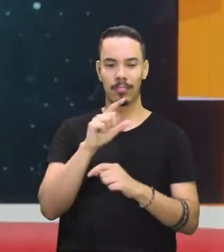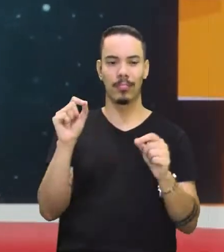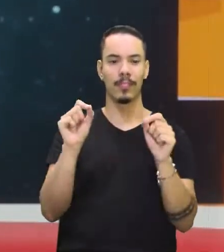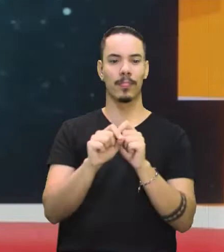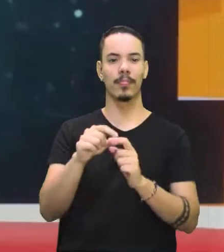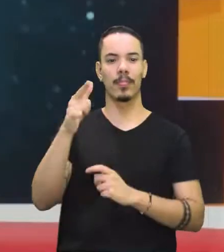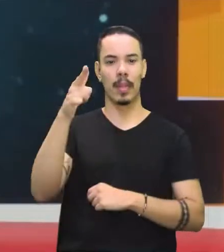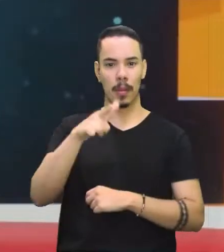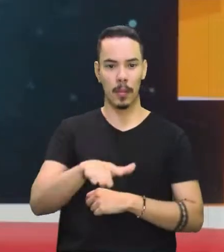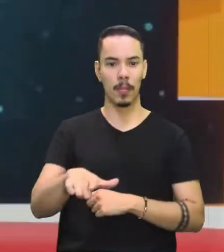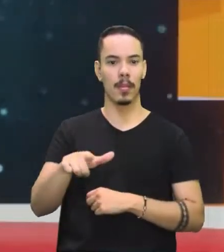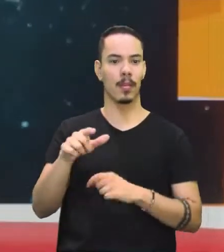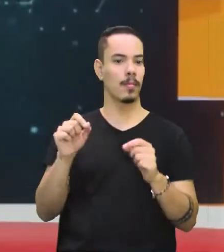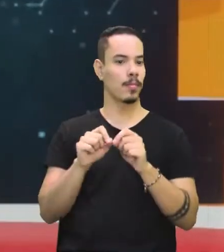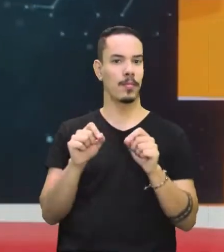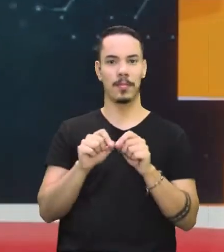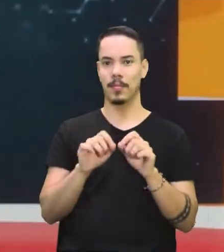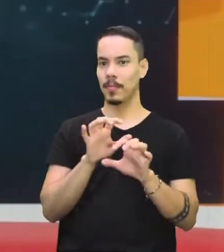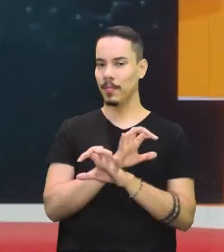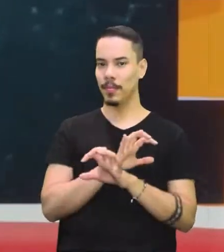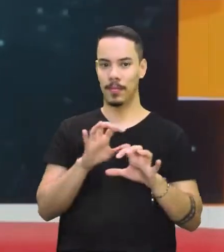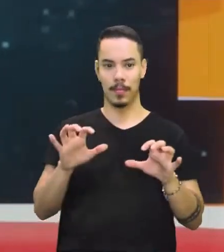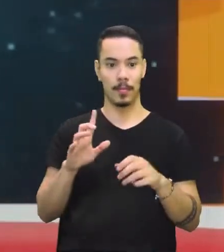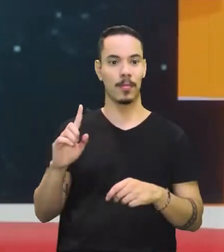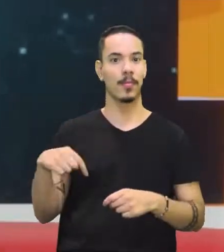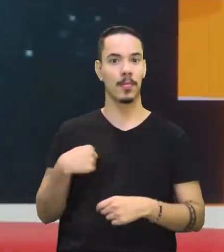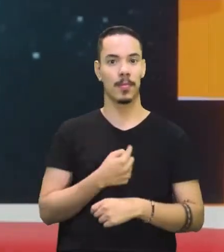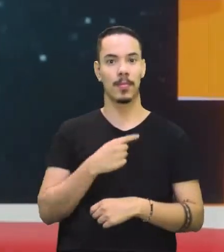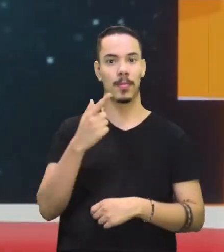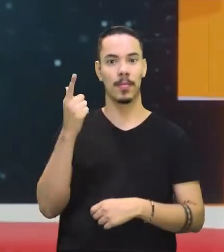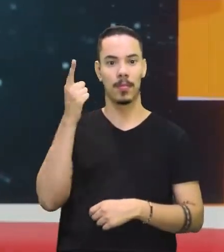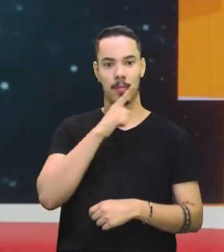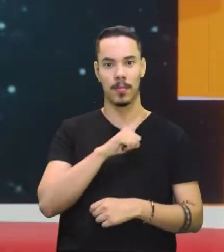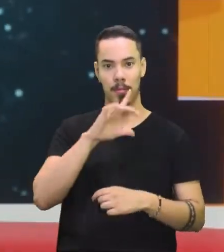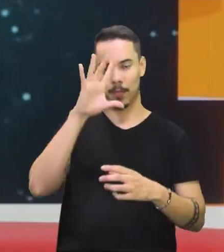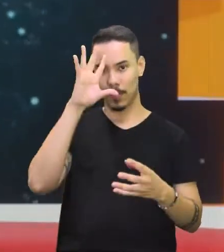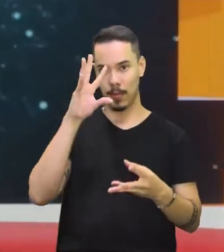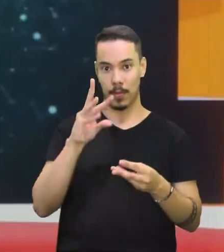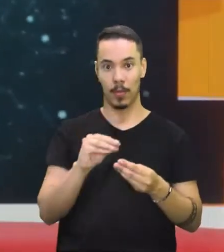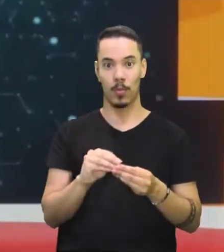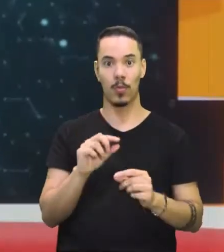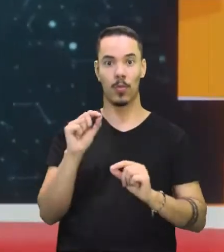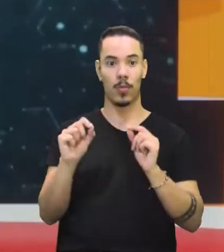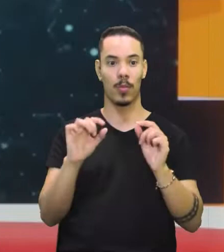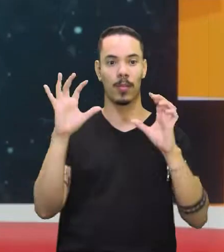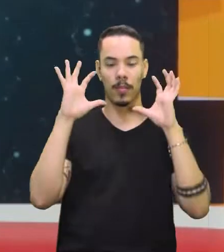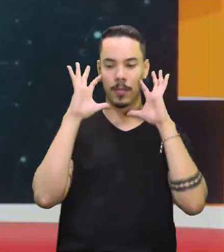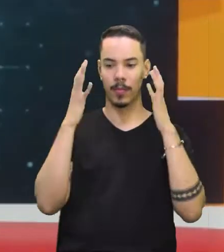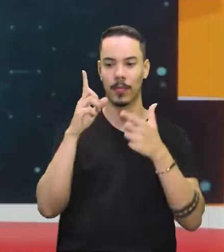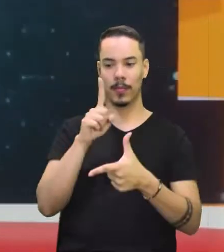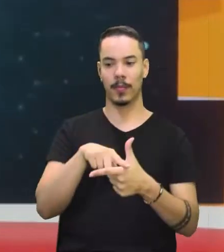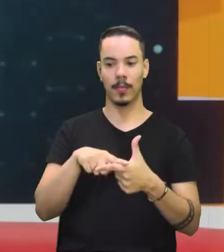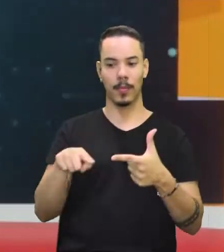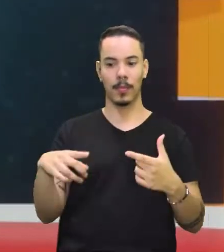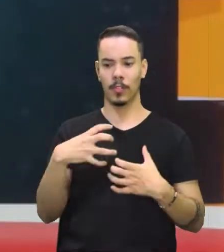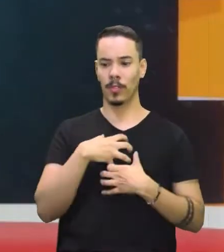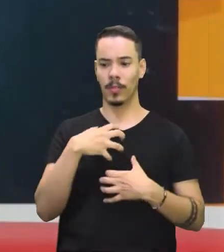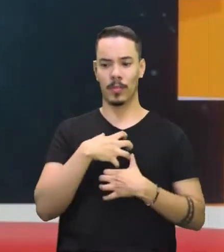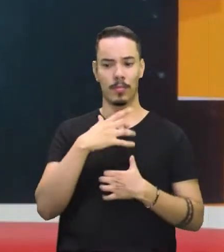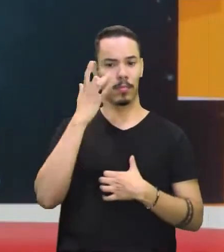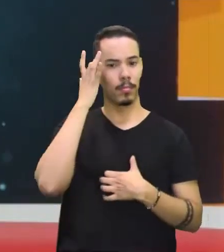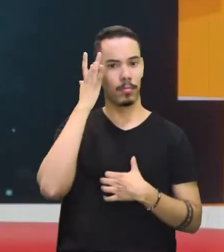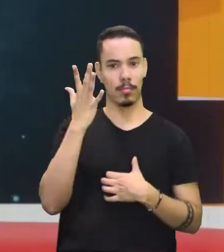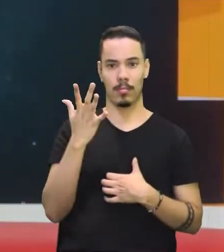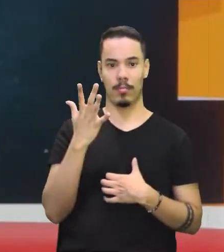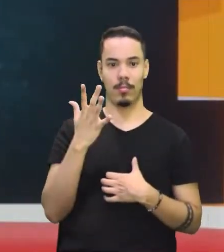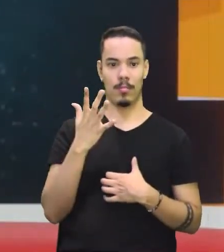repete novamente e assim vai. E a gente chega na conclusão, né? Na solução da divisão de uma maneira muito tranquila e muito